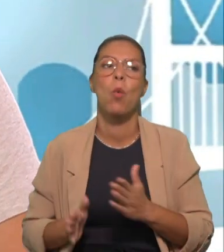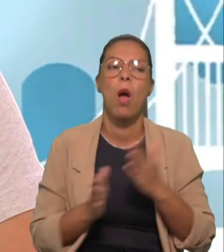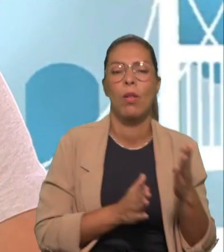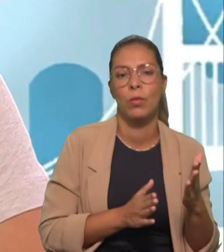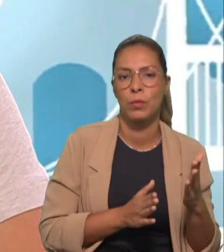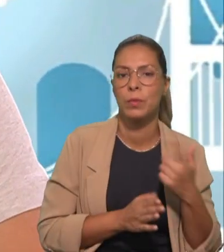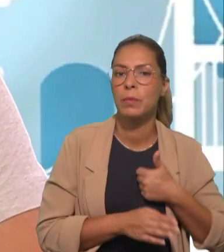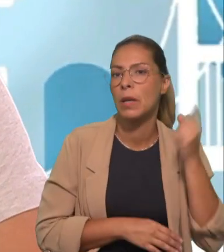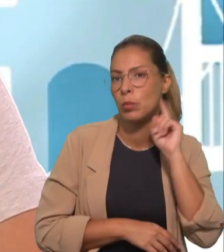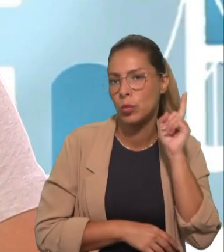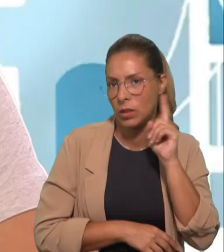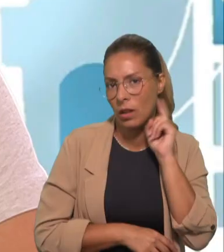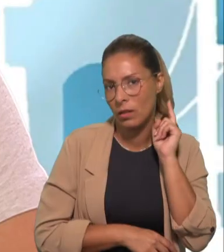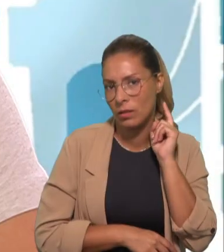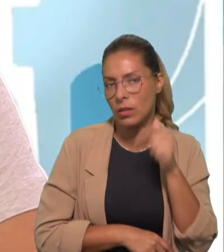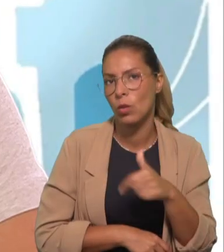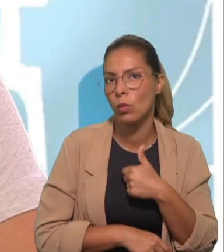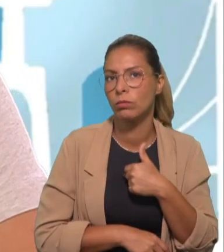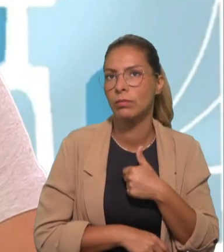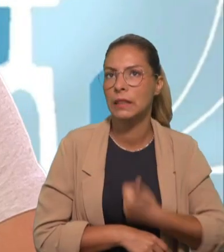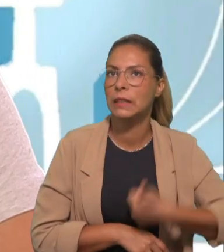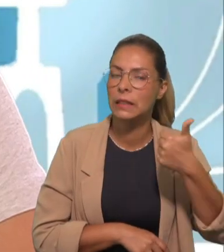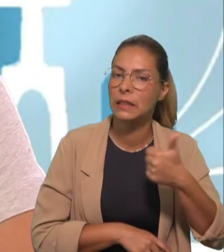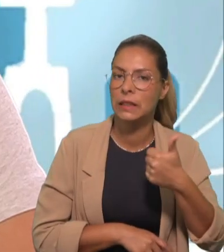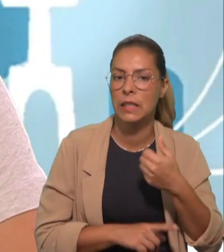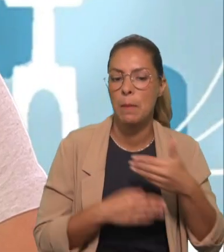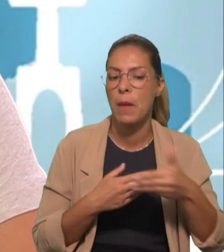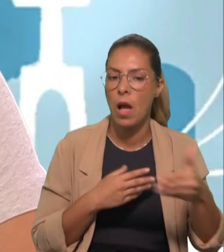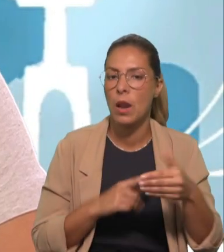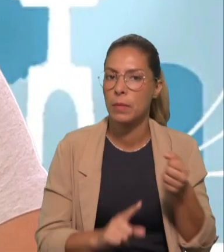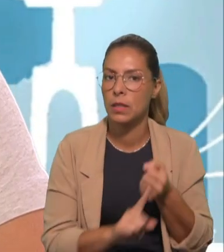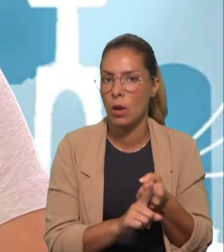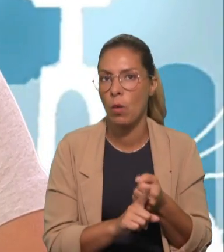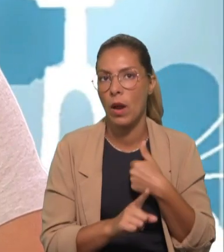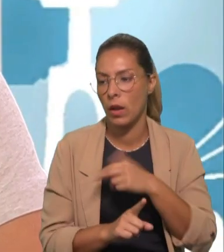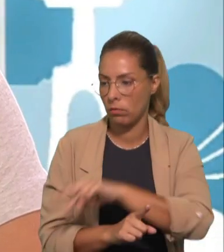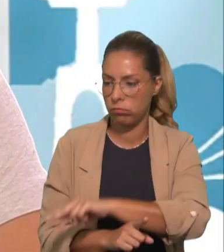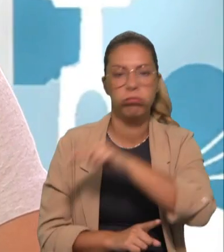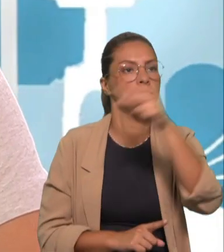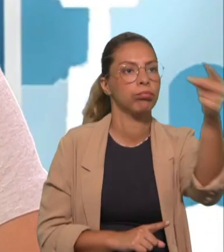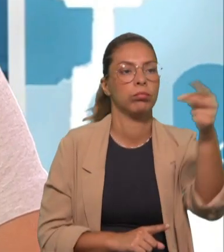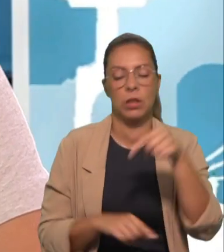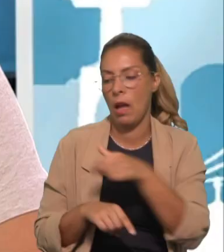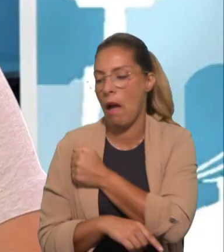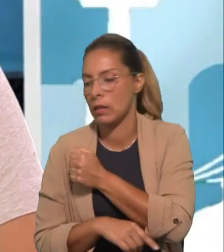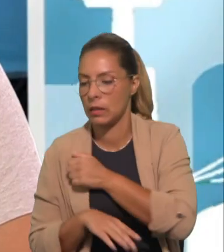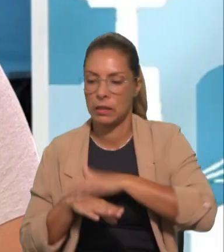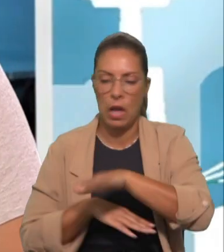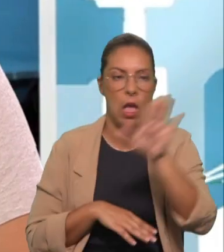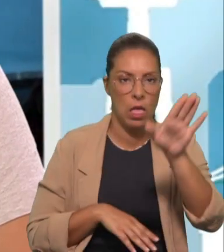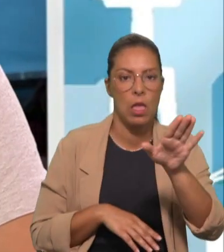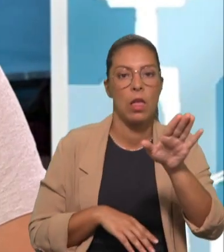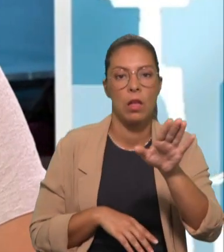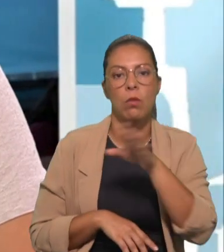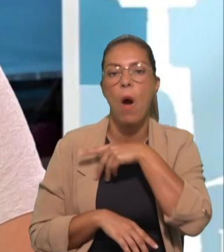mim é muito importante, e é algo que eu valorizo bastante nas semanas missionárias, que é o facto de sairmos da nossa zona de conforto, sairmos daquilo a que estamos